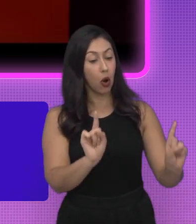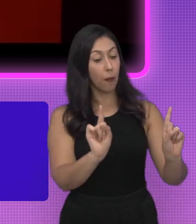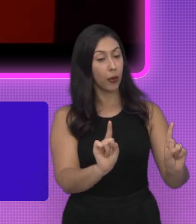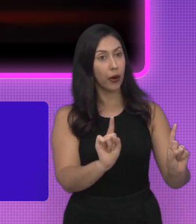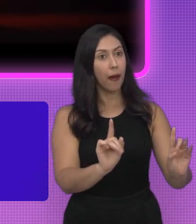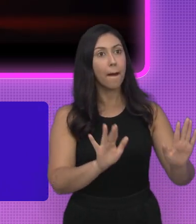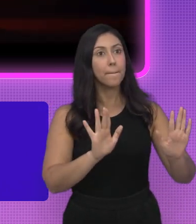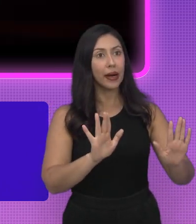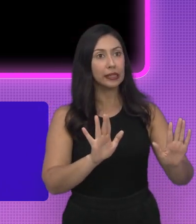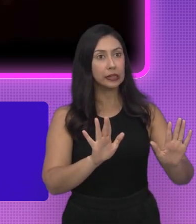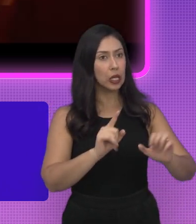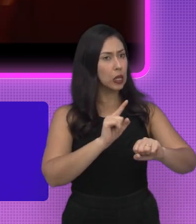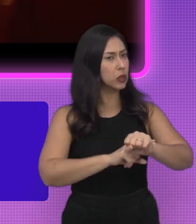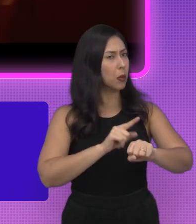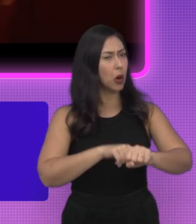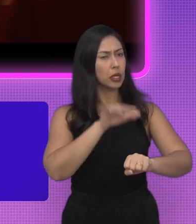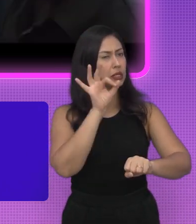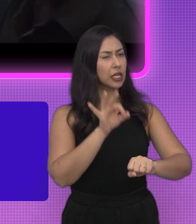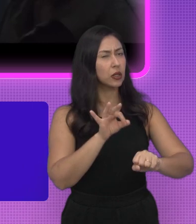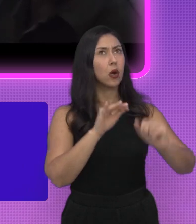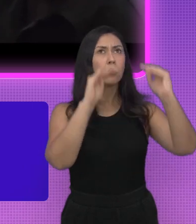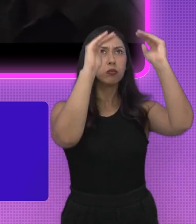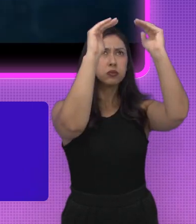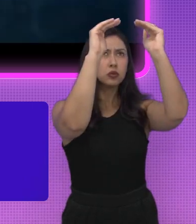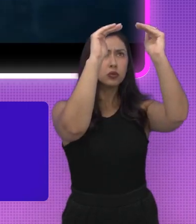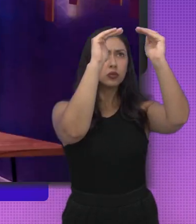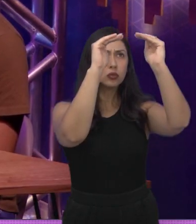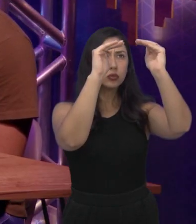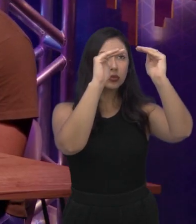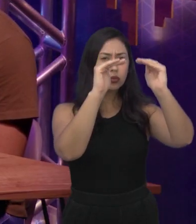um determinado momento do dia passa uma mesa que tem comida.